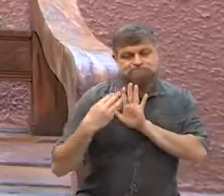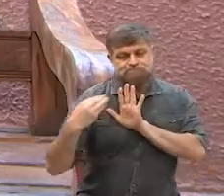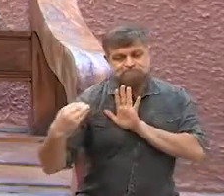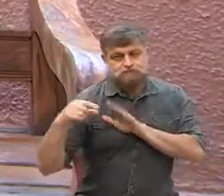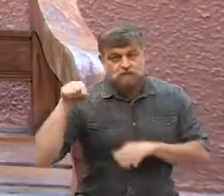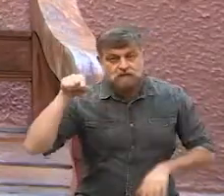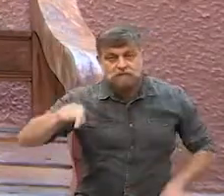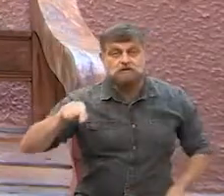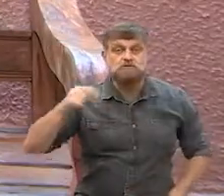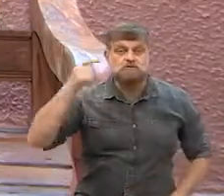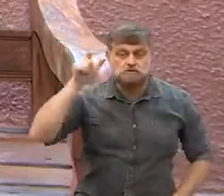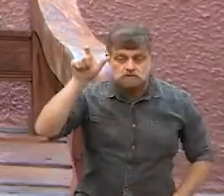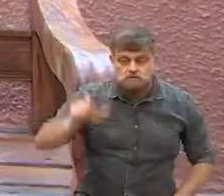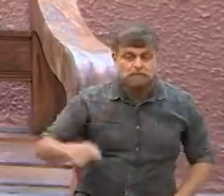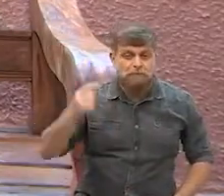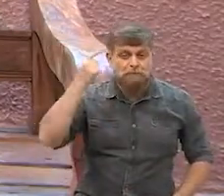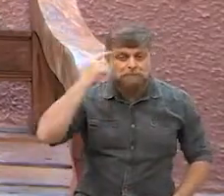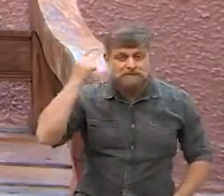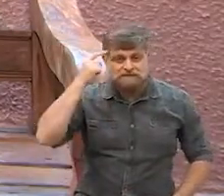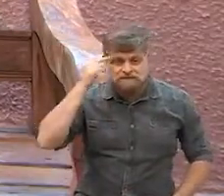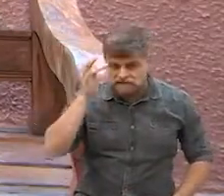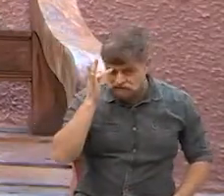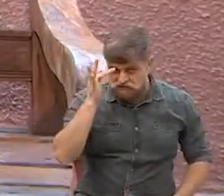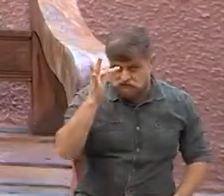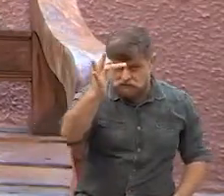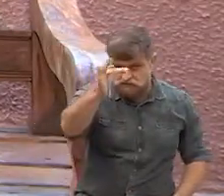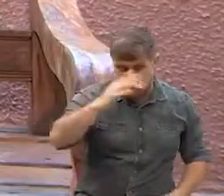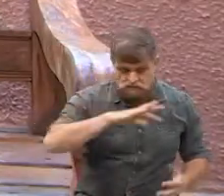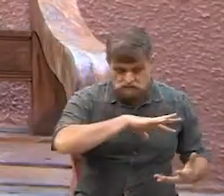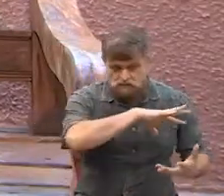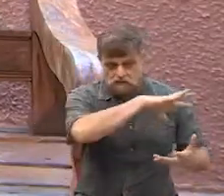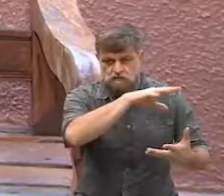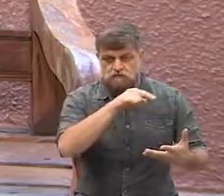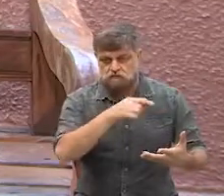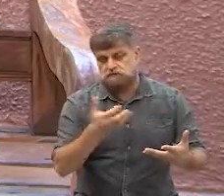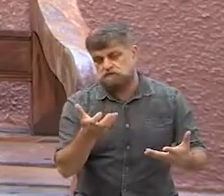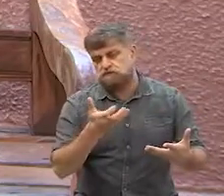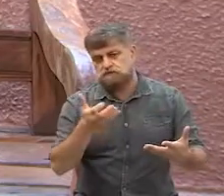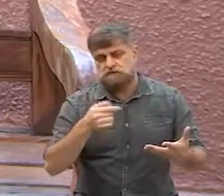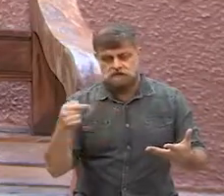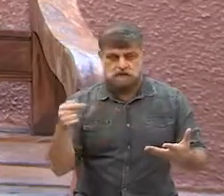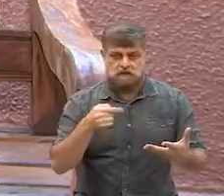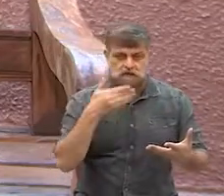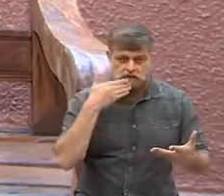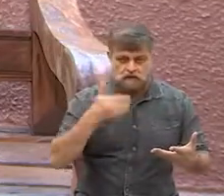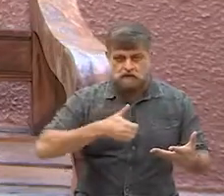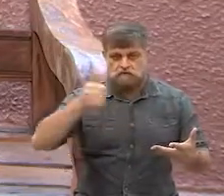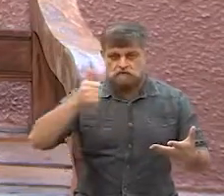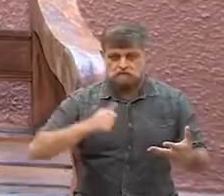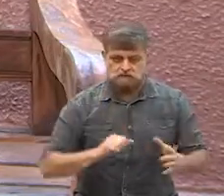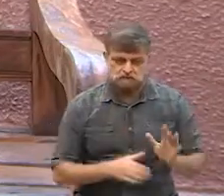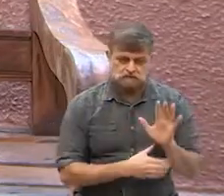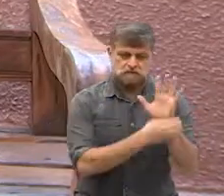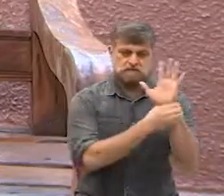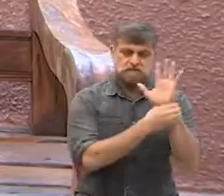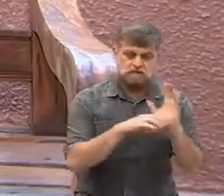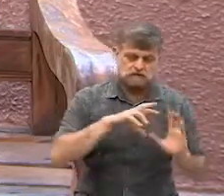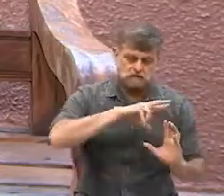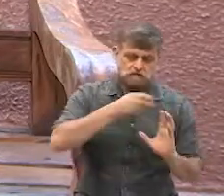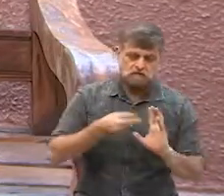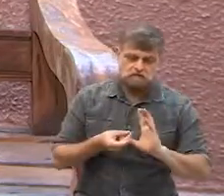a respeito daquilo, e amanhã a gente vai construir esse mundo que a gente quer, que é um mundo muito mais sustentável, muito